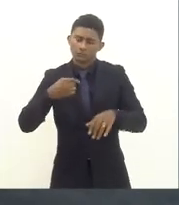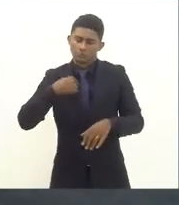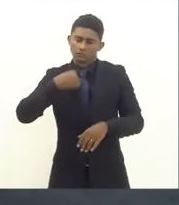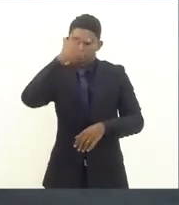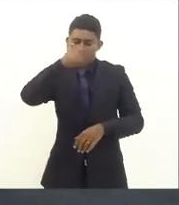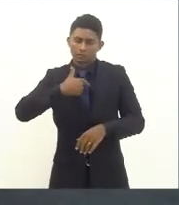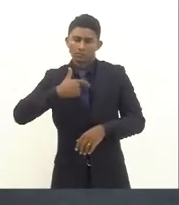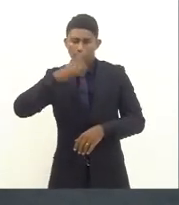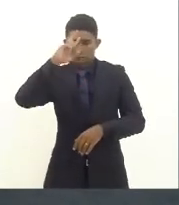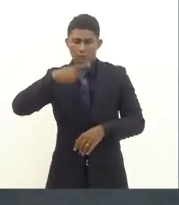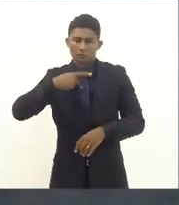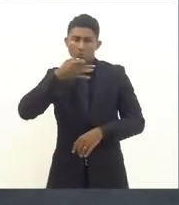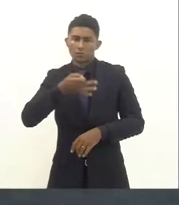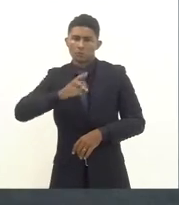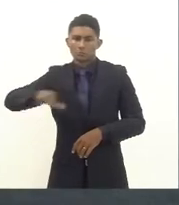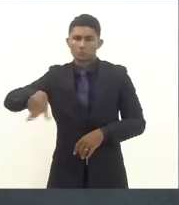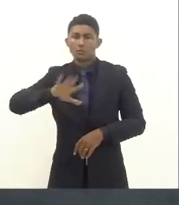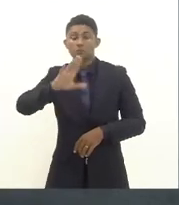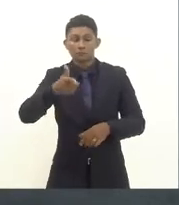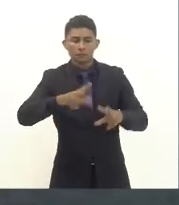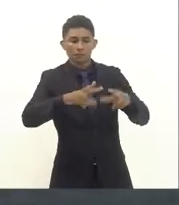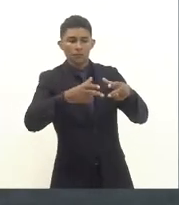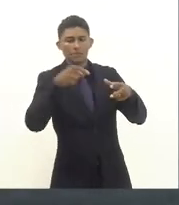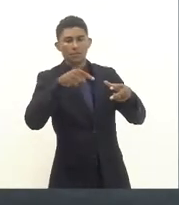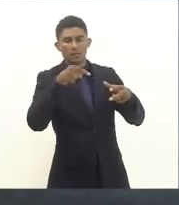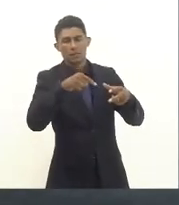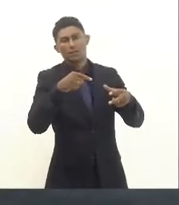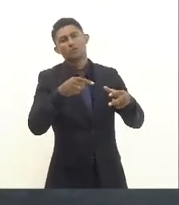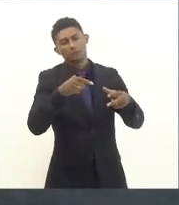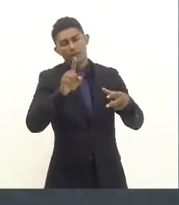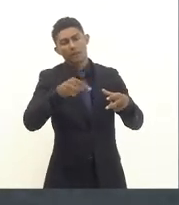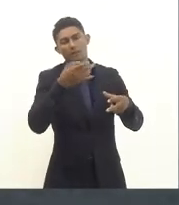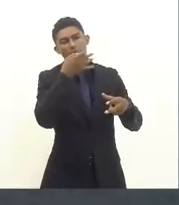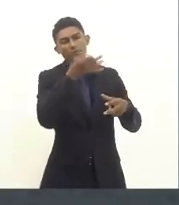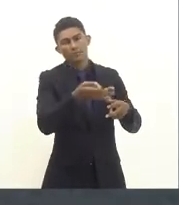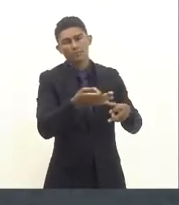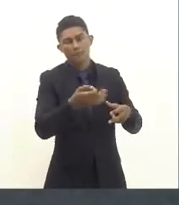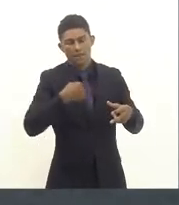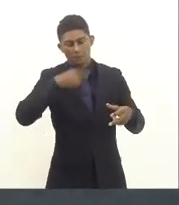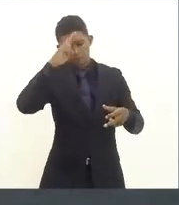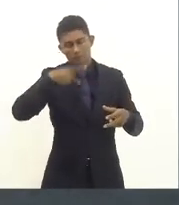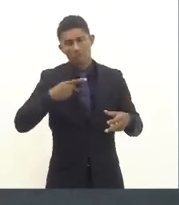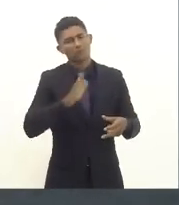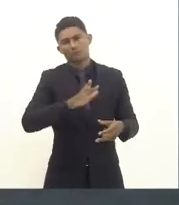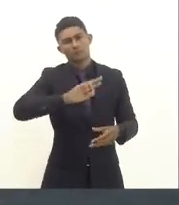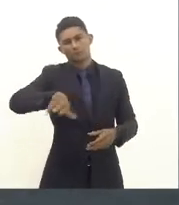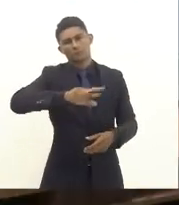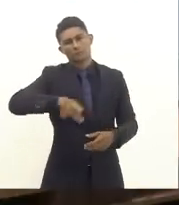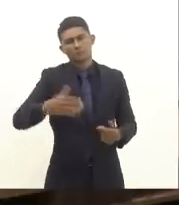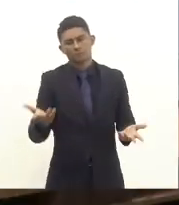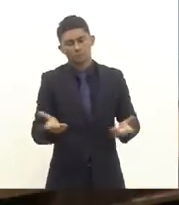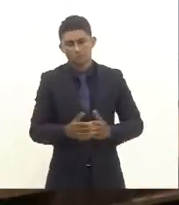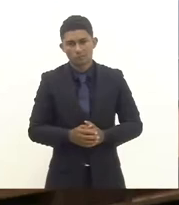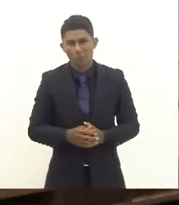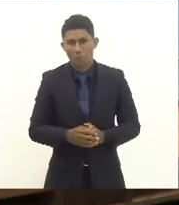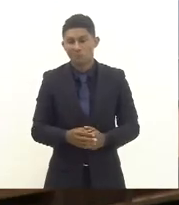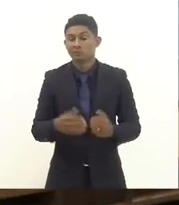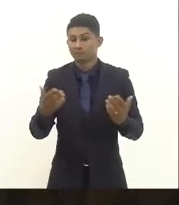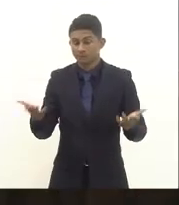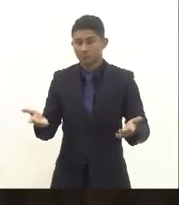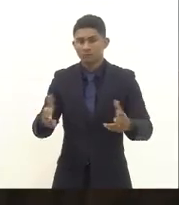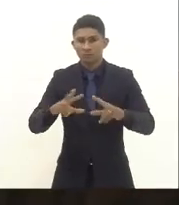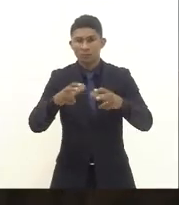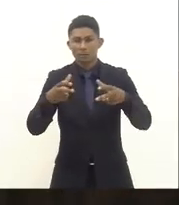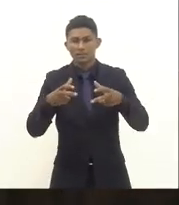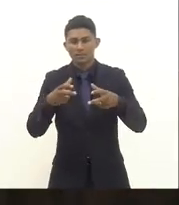parecer da Comissão de Justiça resguardando em opinião sobre o médico ok e pela comissão